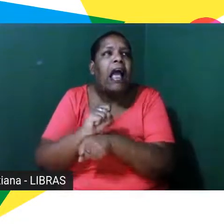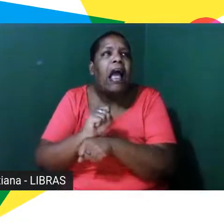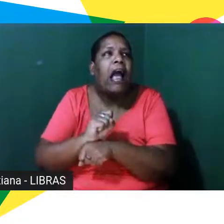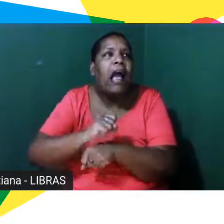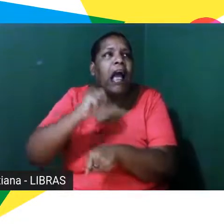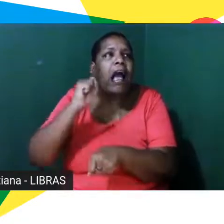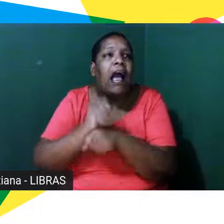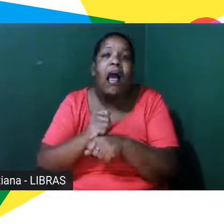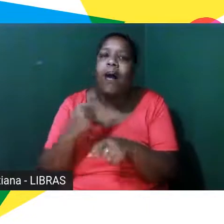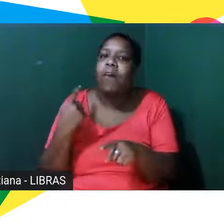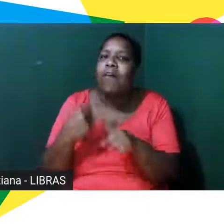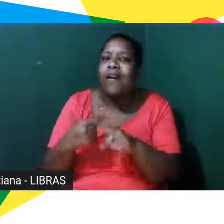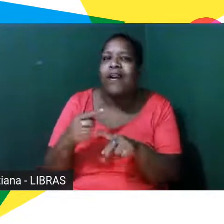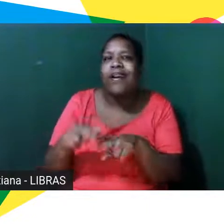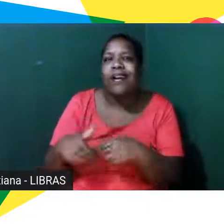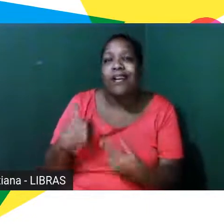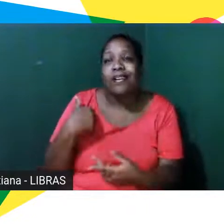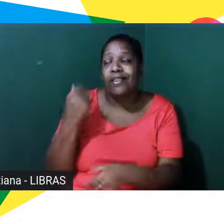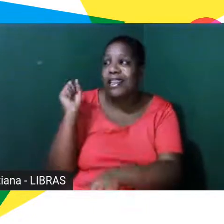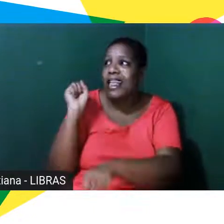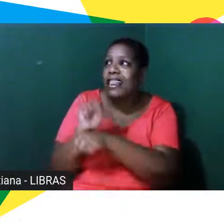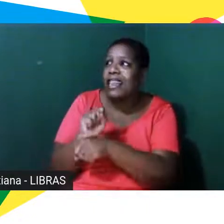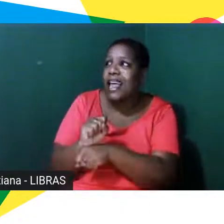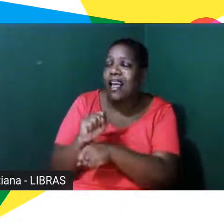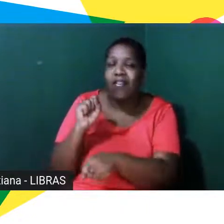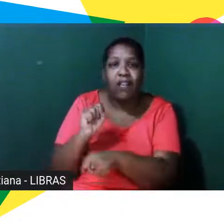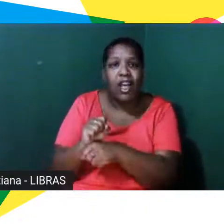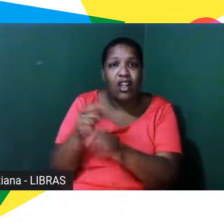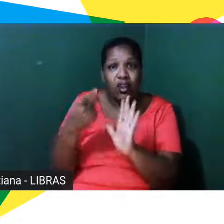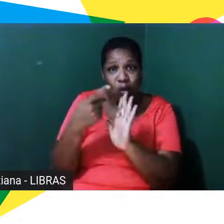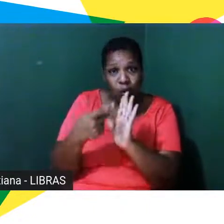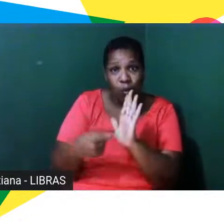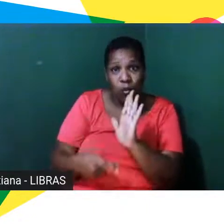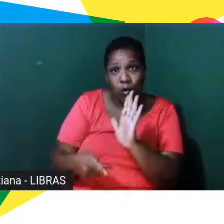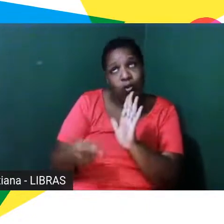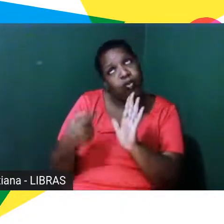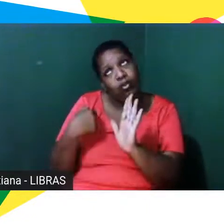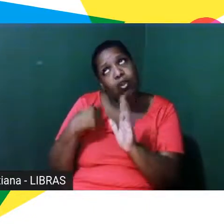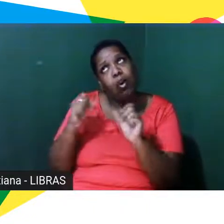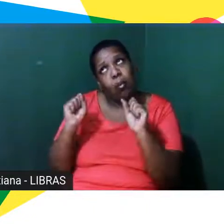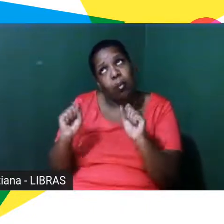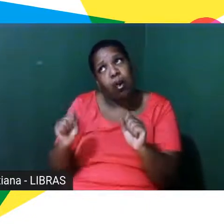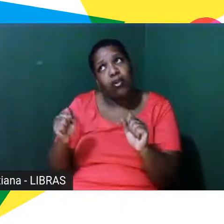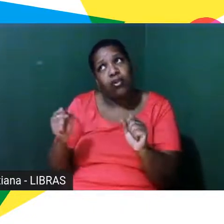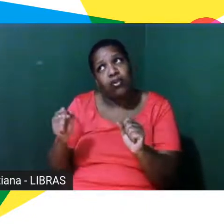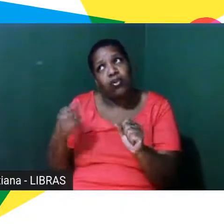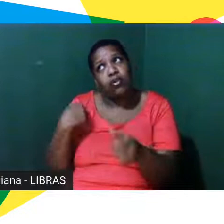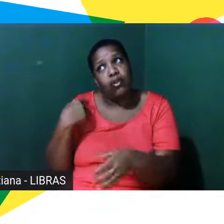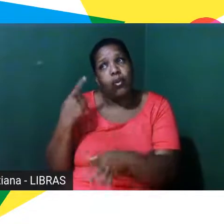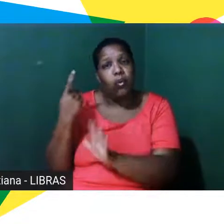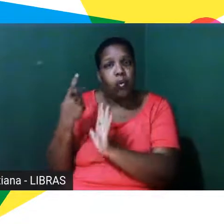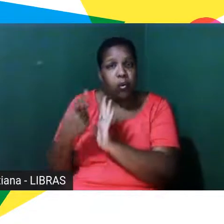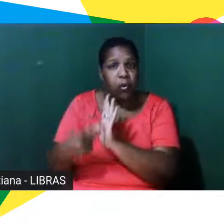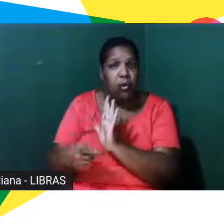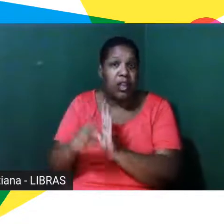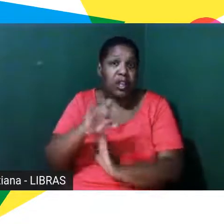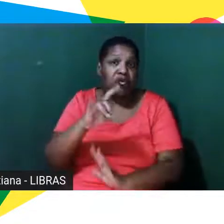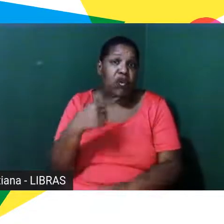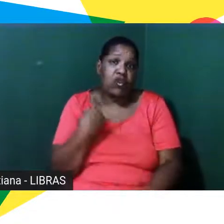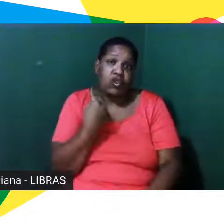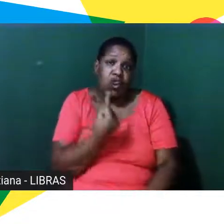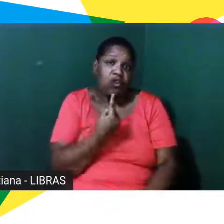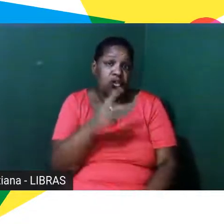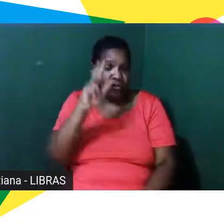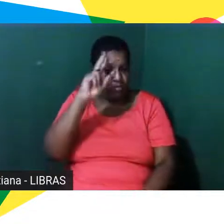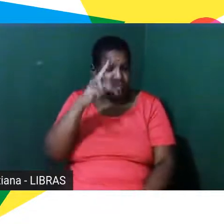disso e ficar travado Como projeto a gente pode se dar ao Luxo de ficar travado com o projeto esse projeto é só seu